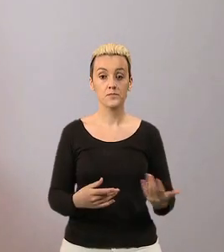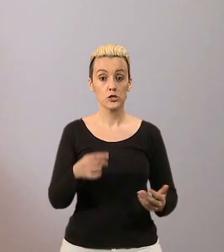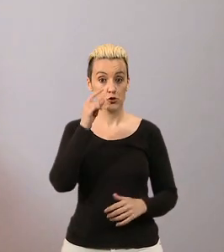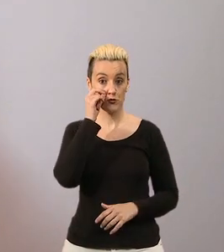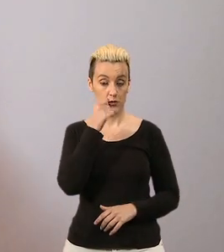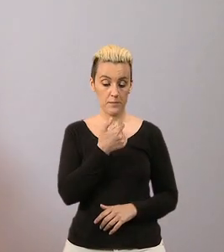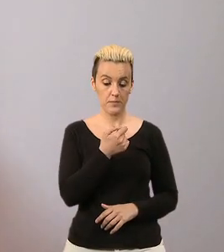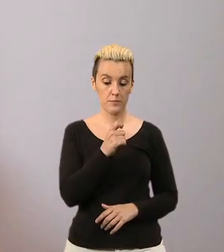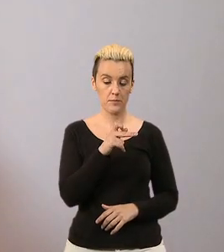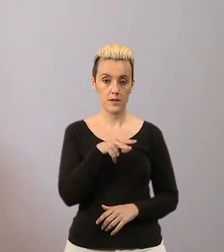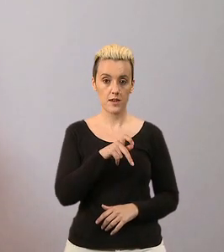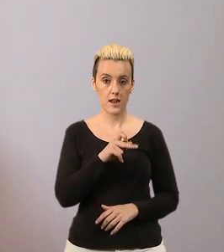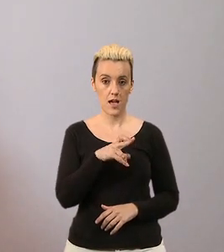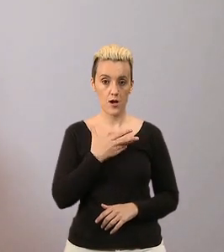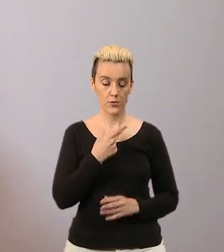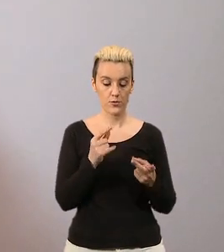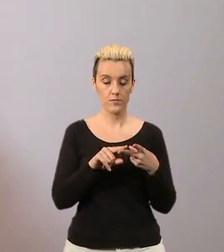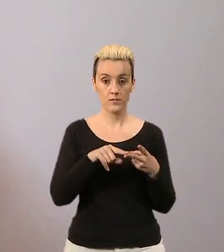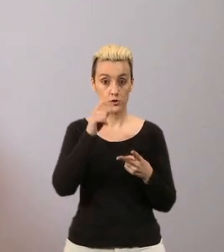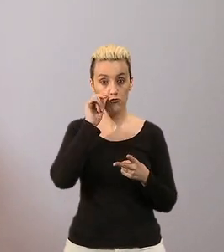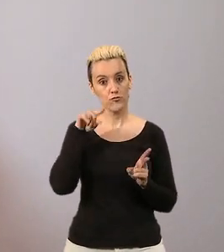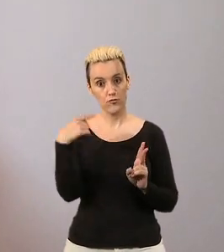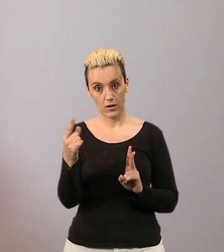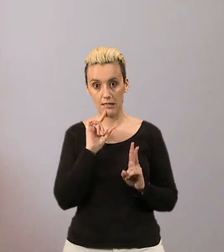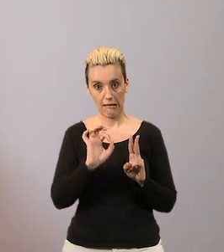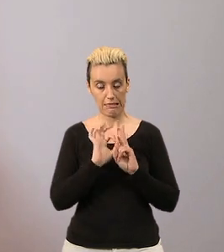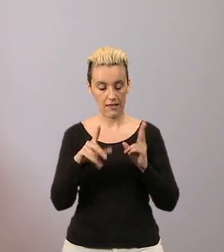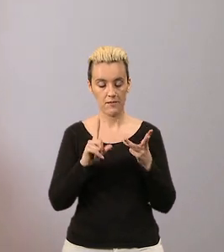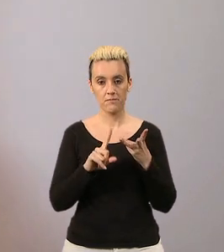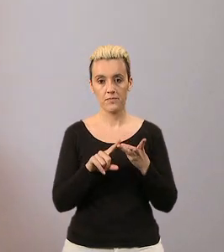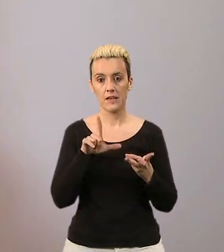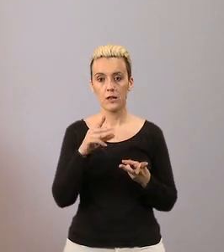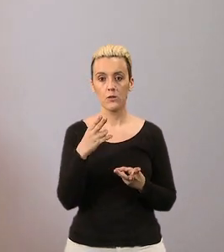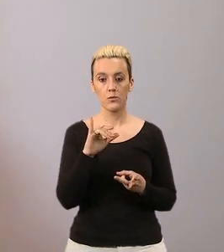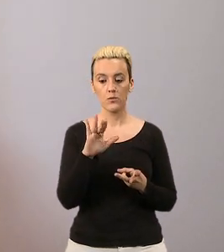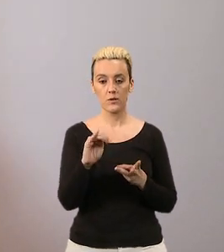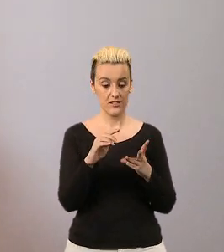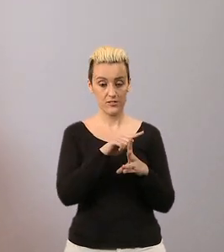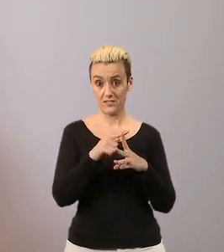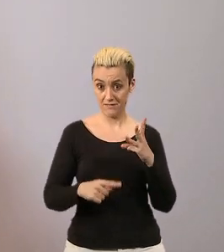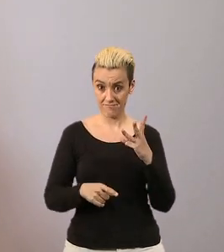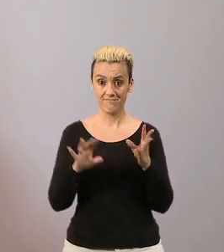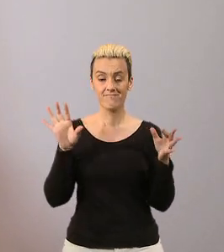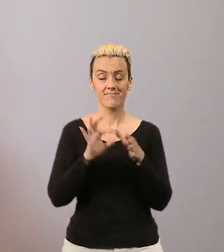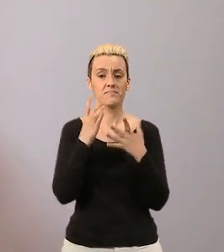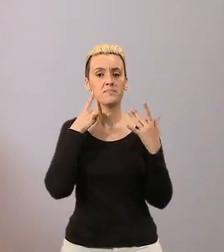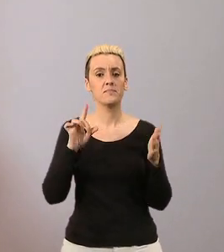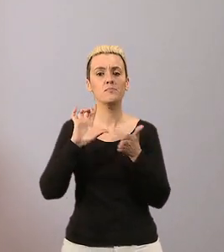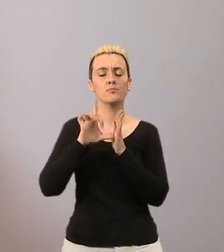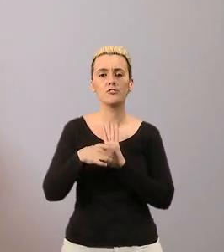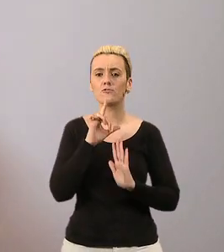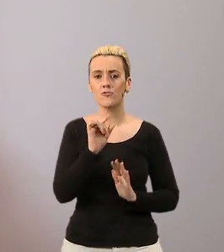Bernardo Moreira no contrabaixo, Bernardo Couto na guitarra portuguesa e Luís Figueiredo no piano. Juntos formam o projeto